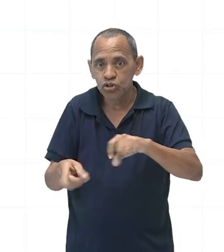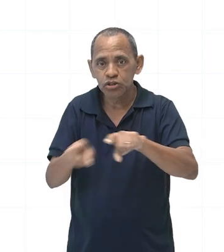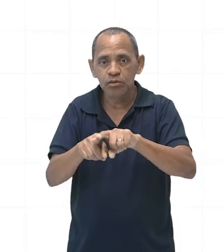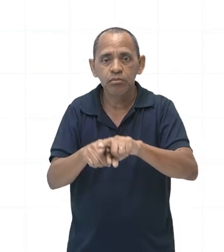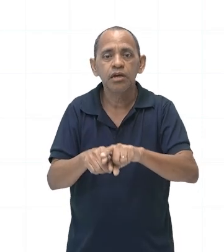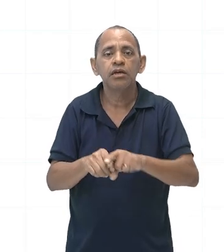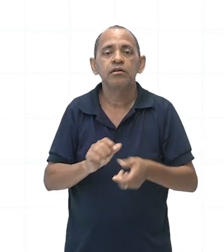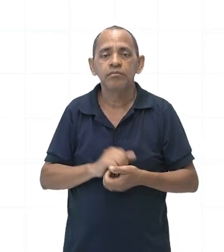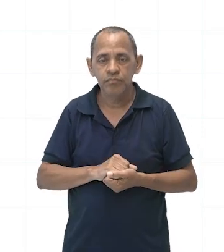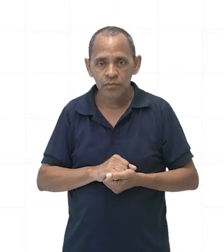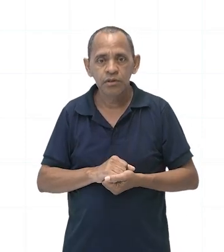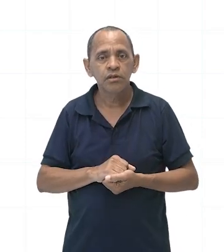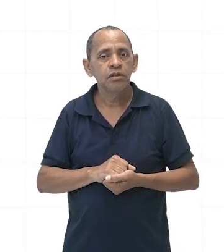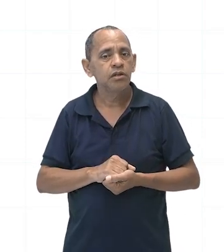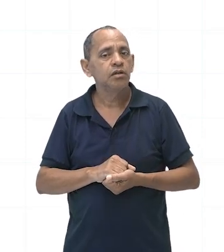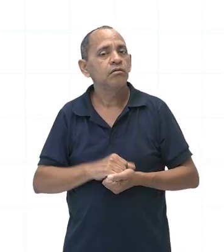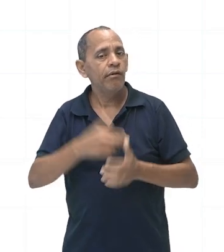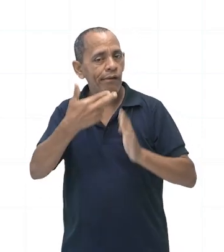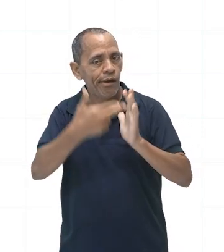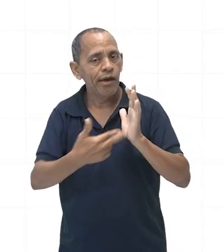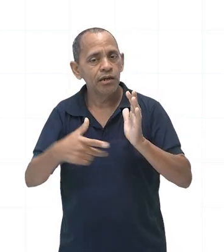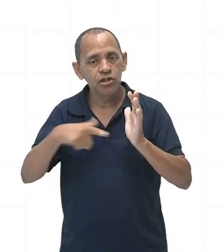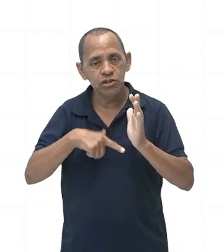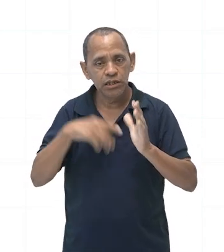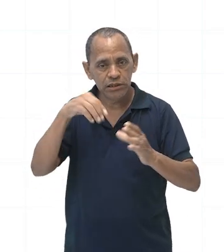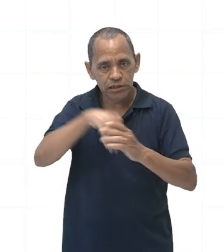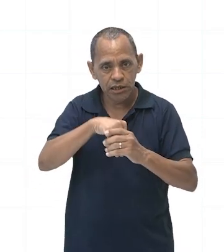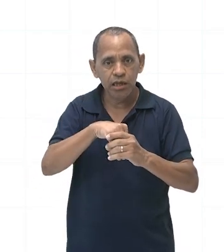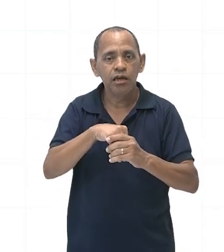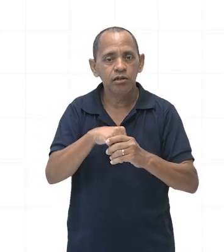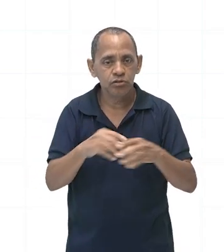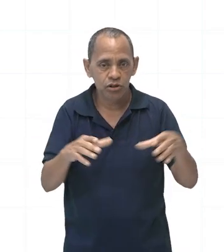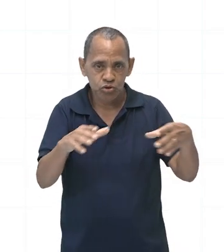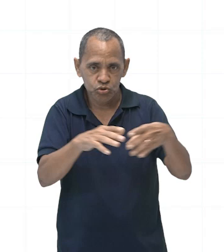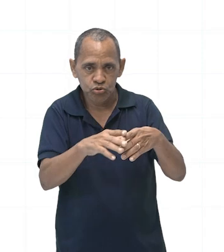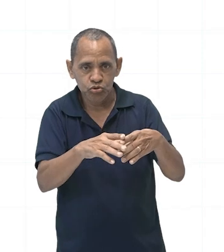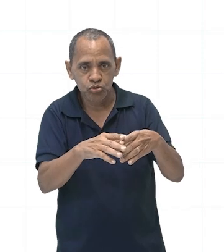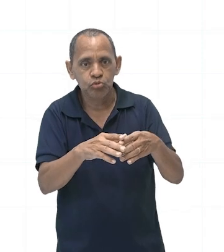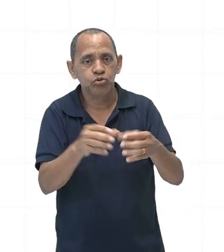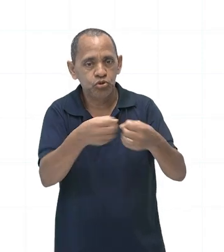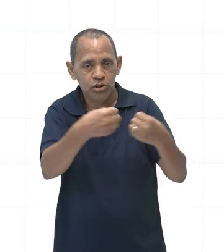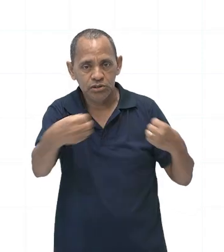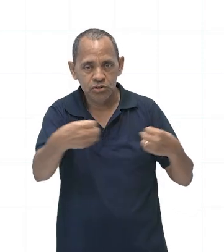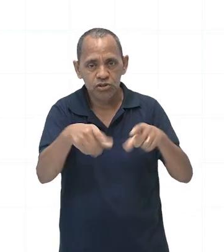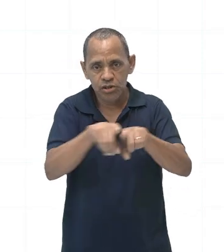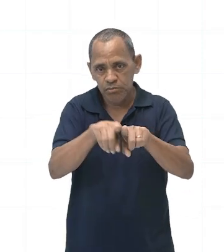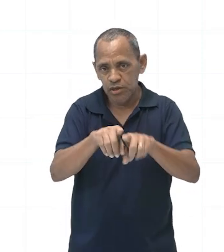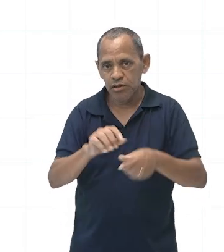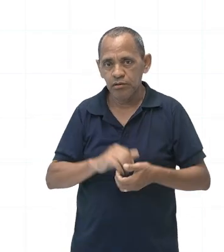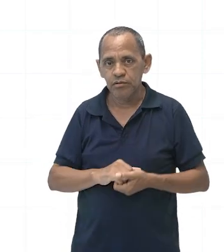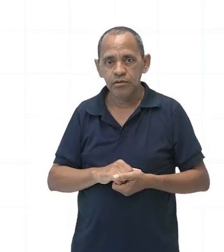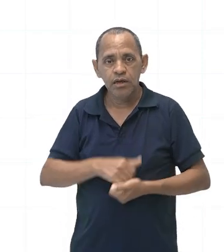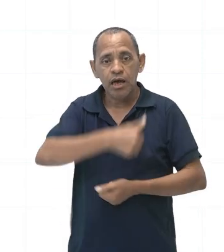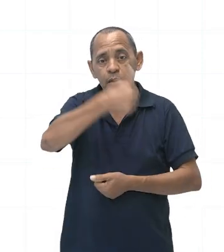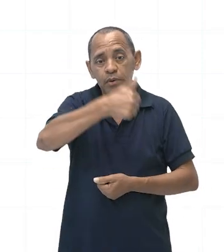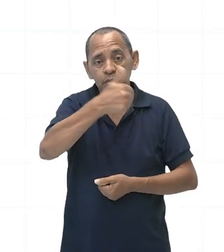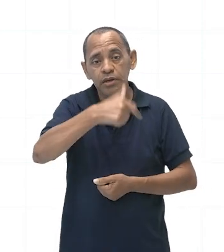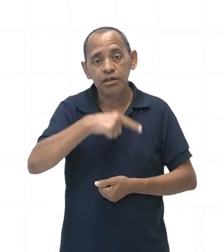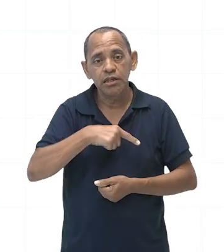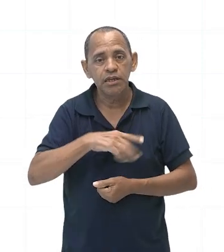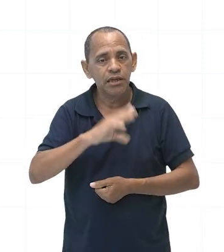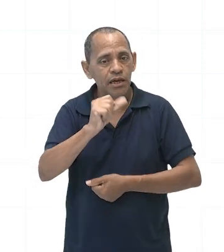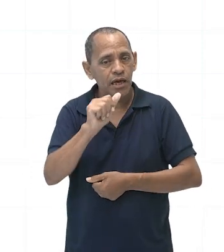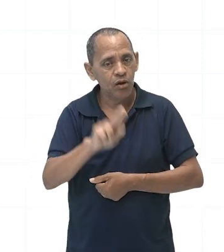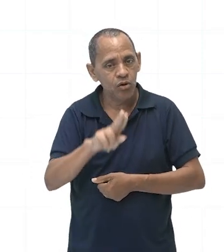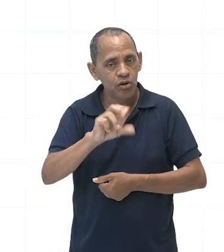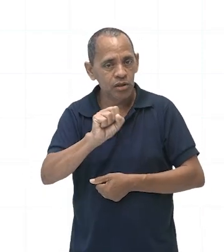que regem as orações subordinadas, perfeito? Então, a primeira oração subordinada que eu tenho é a causal.